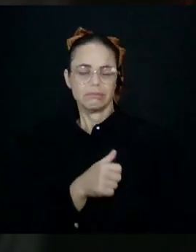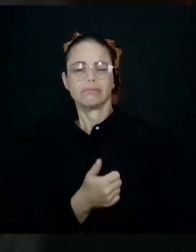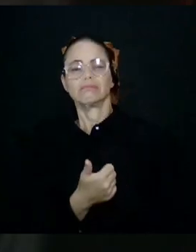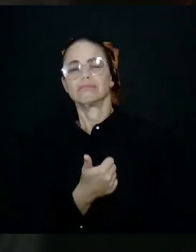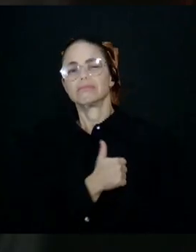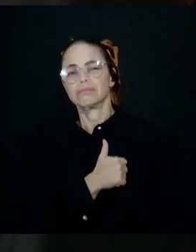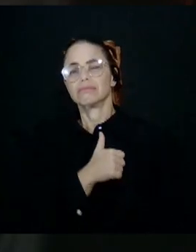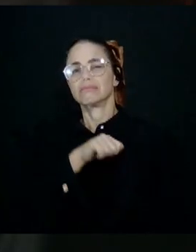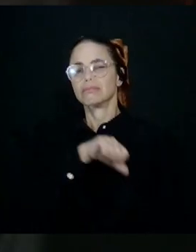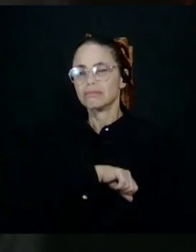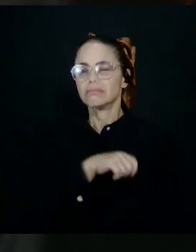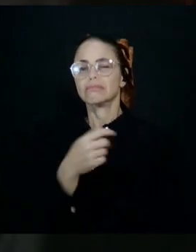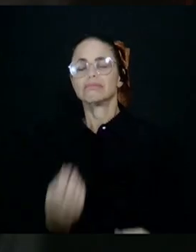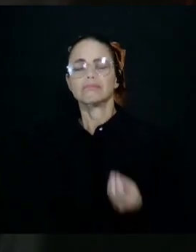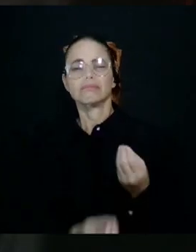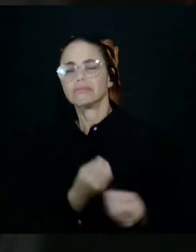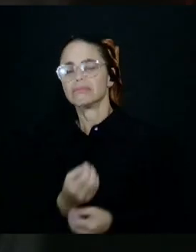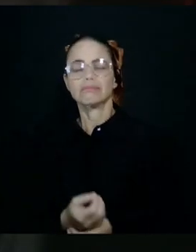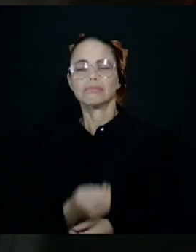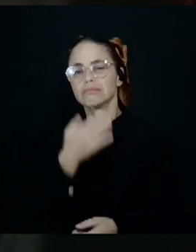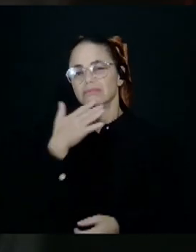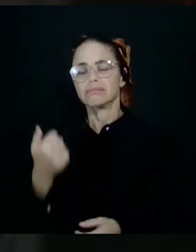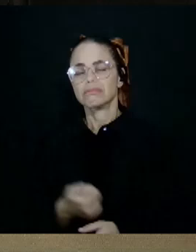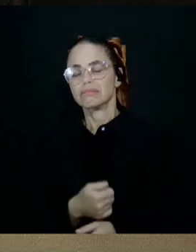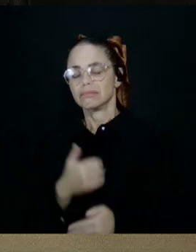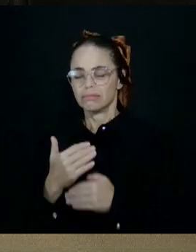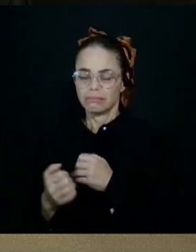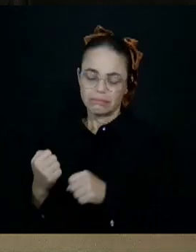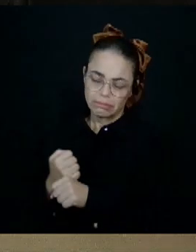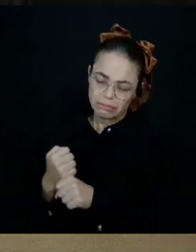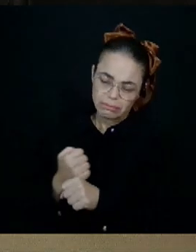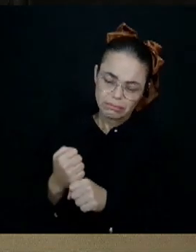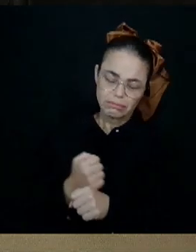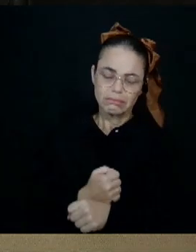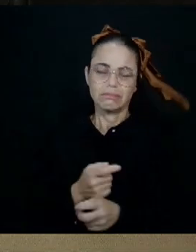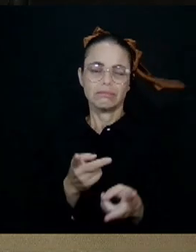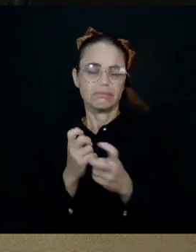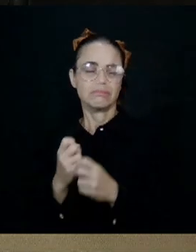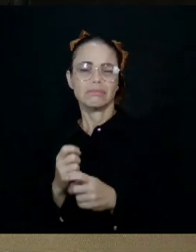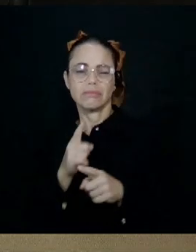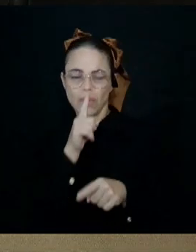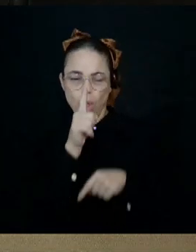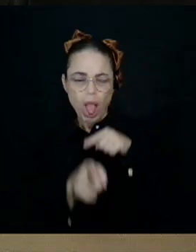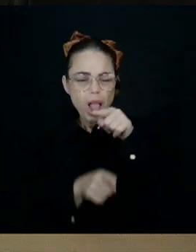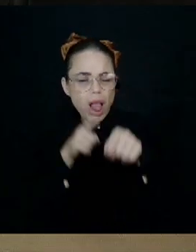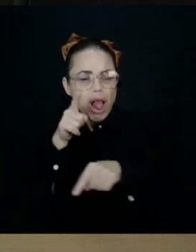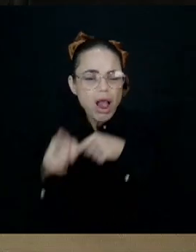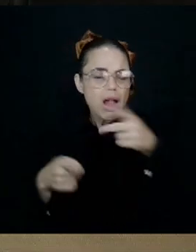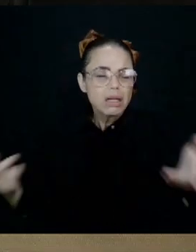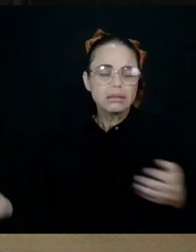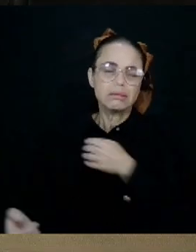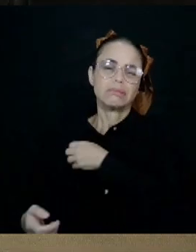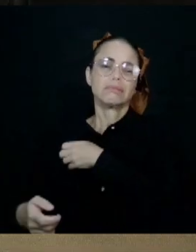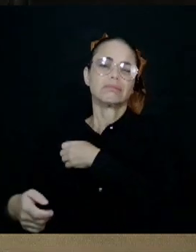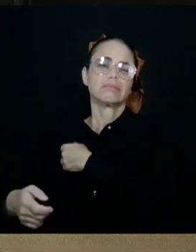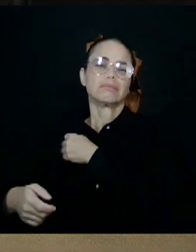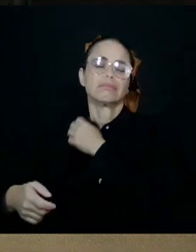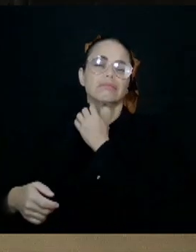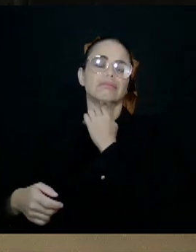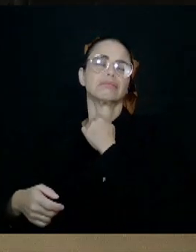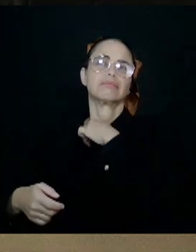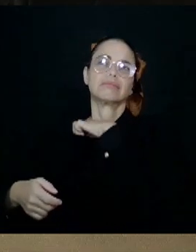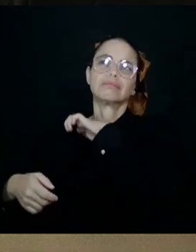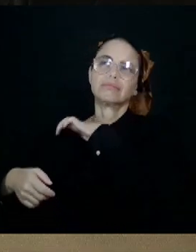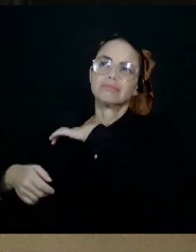reconstruir a confiança após anos ouvindo esses julgamentos, esses rótulos impostos sem pedir licença para gente?